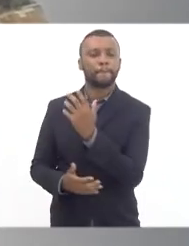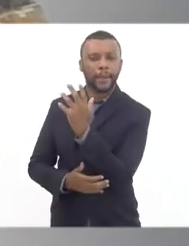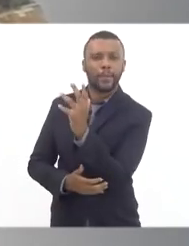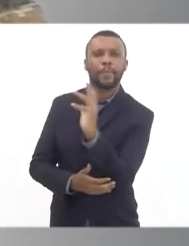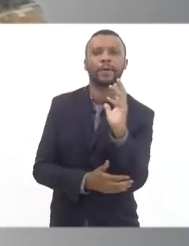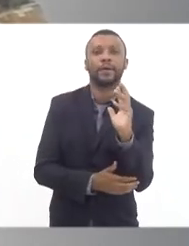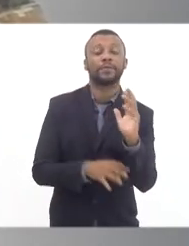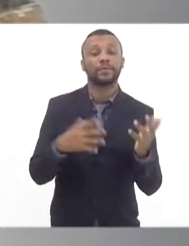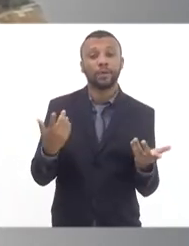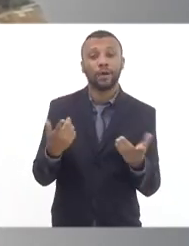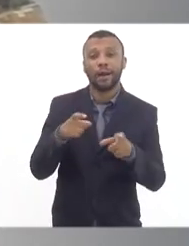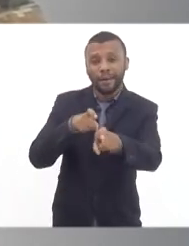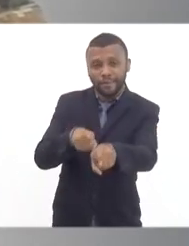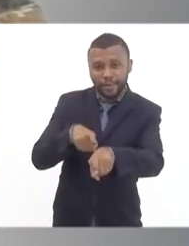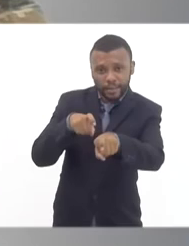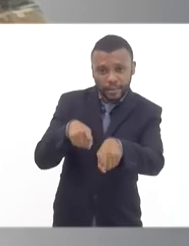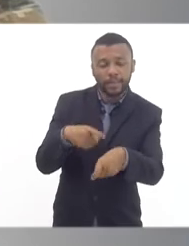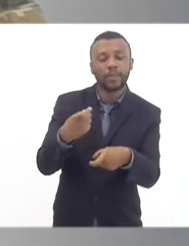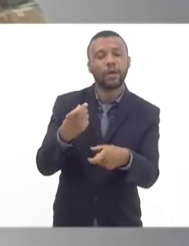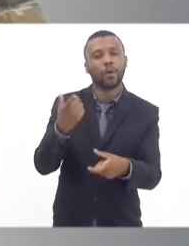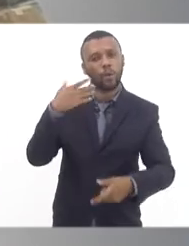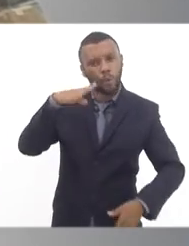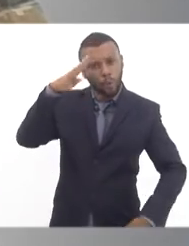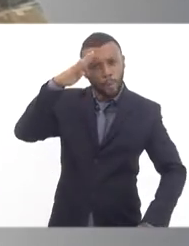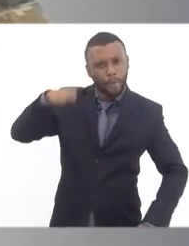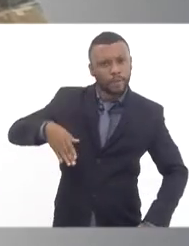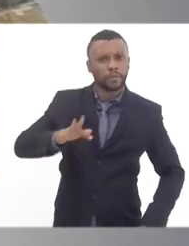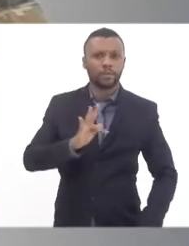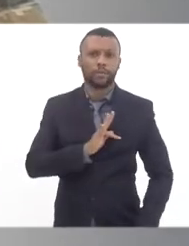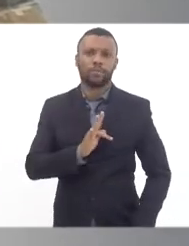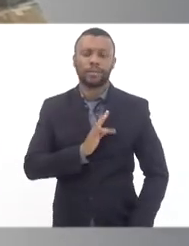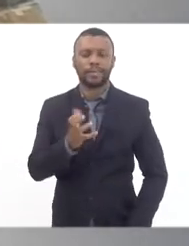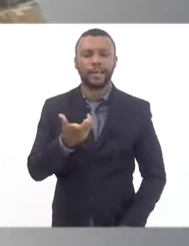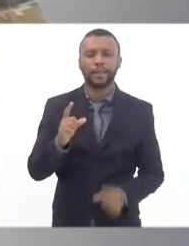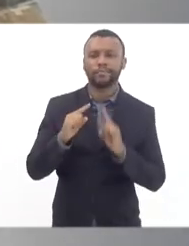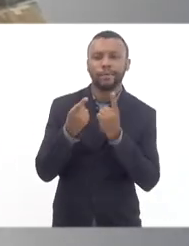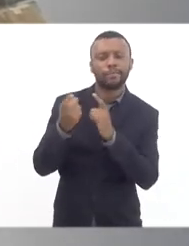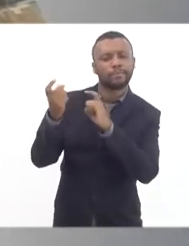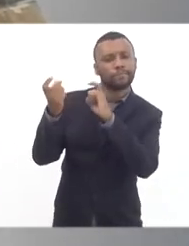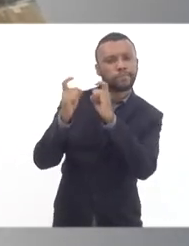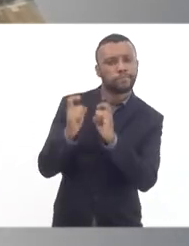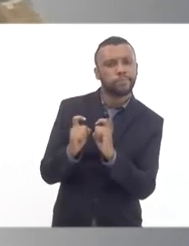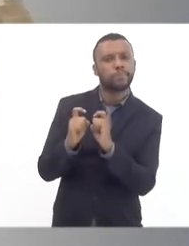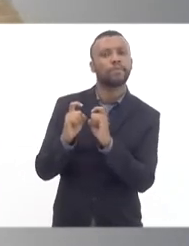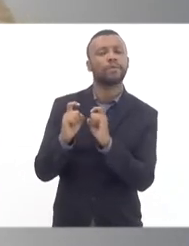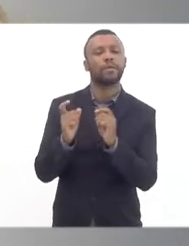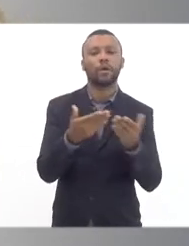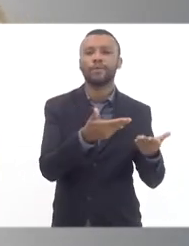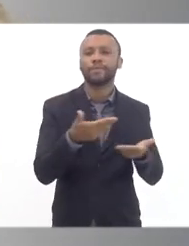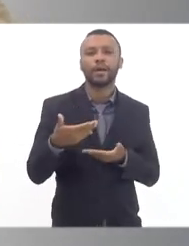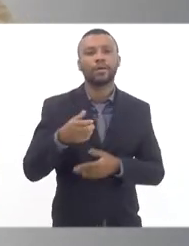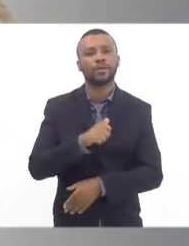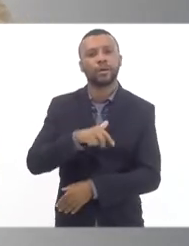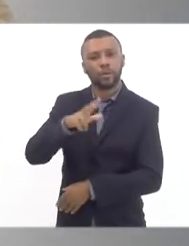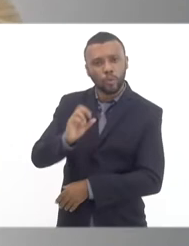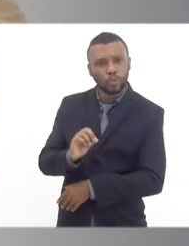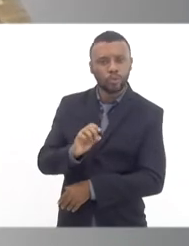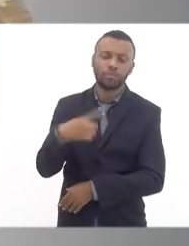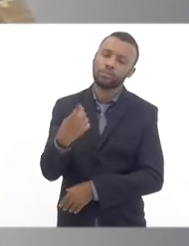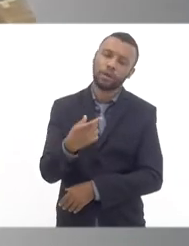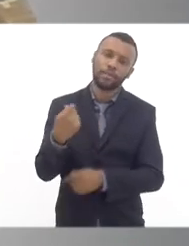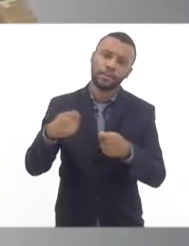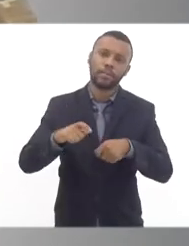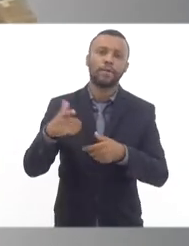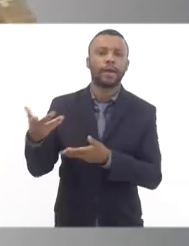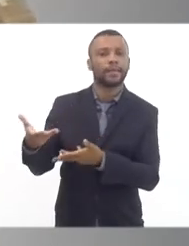Colubandê, o Comando de Polícia Ambiental, à disposição das escolas que queiram fazer reuniões, levar seus alunos. Temos como recebê-lo com dignidade.